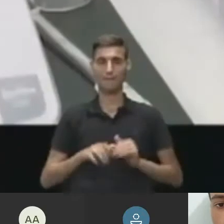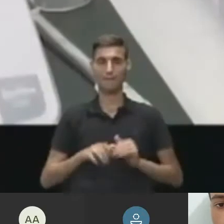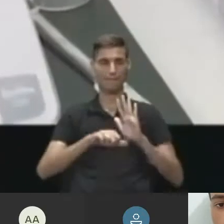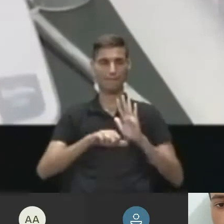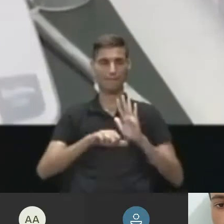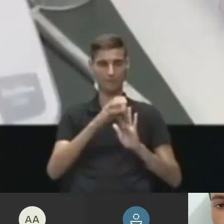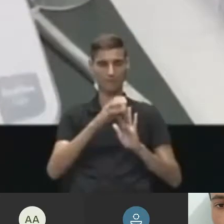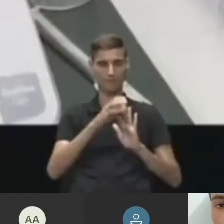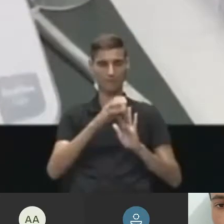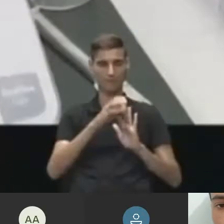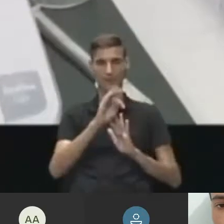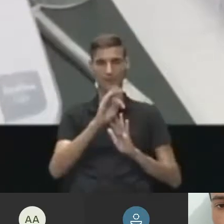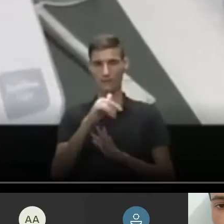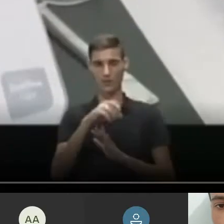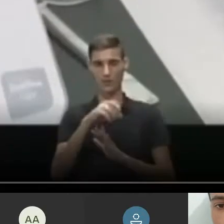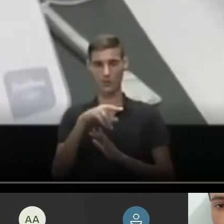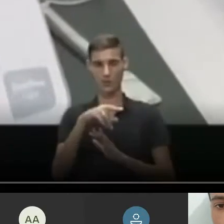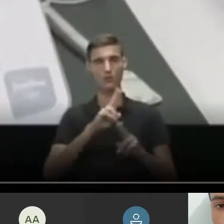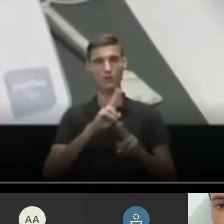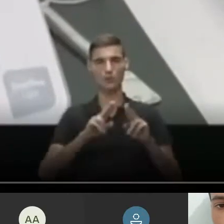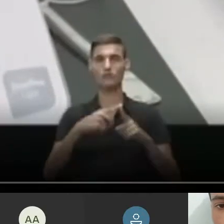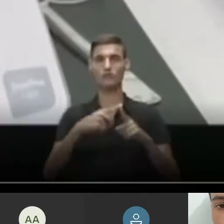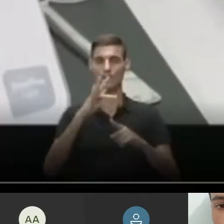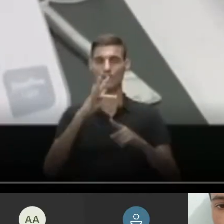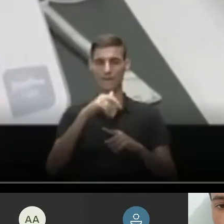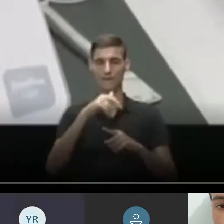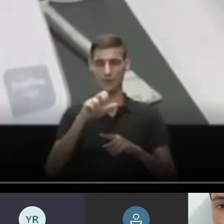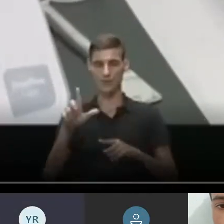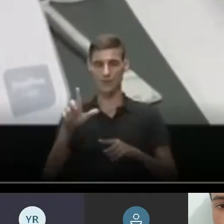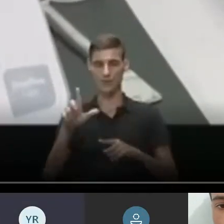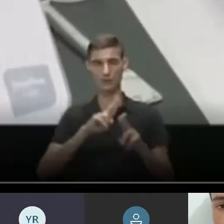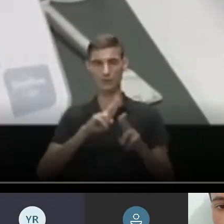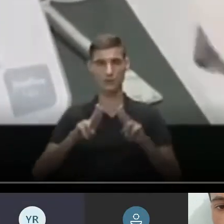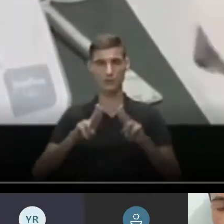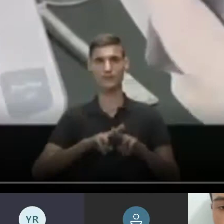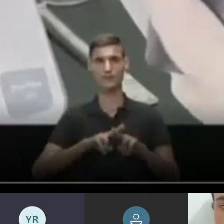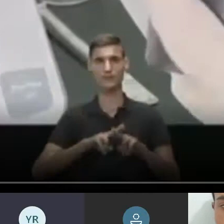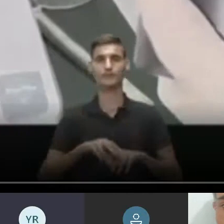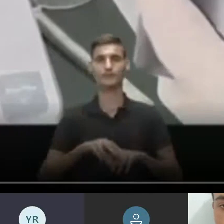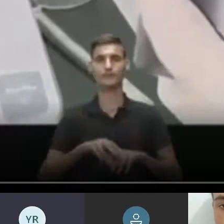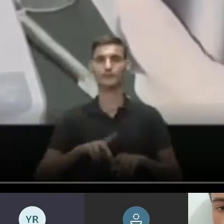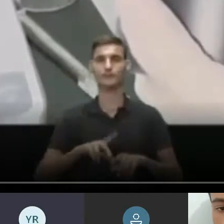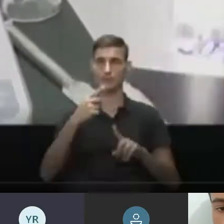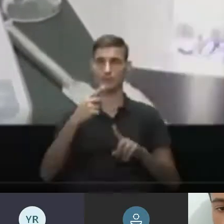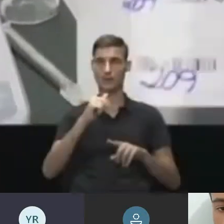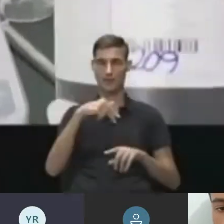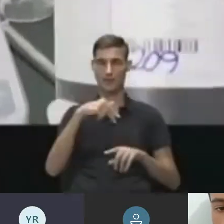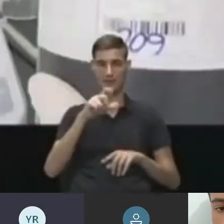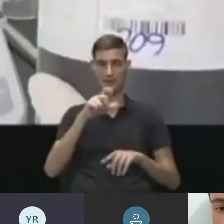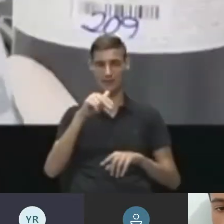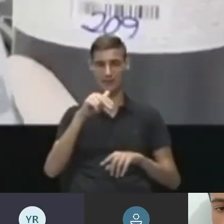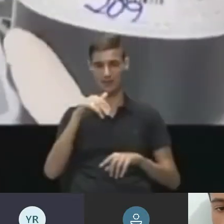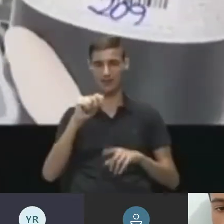substâncias diferentes. E professor, Oi. 0,100 gramas é quase nada, né? É uma unhinha de